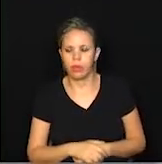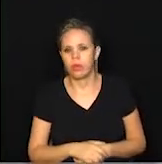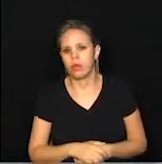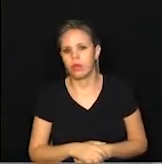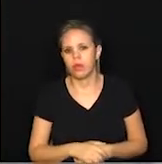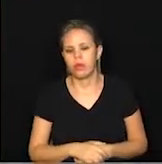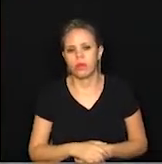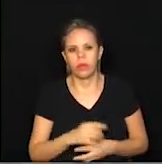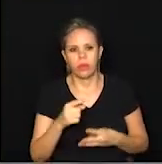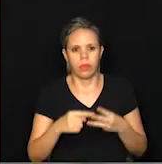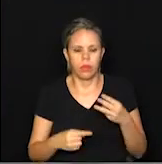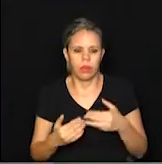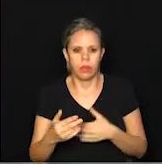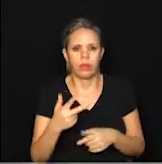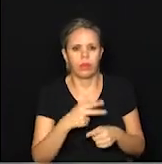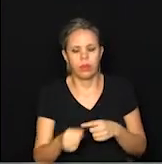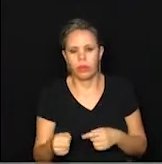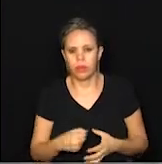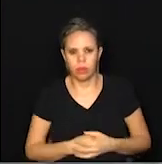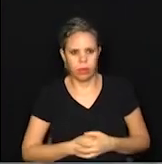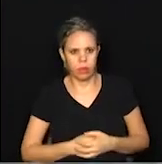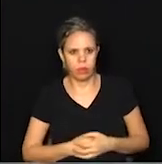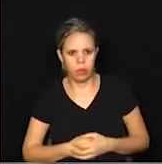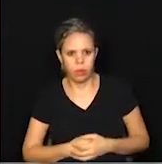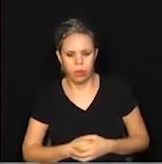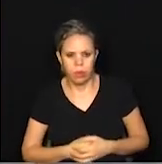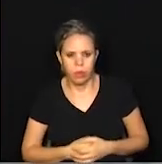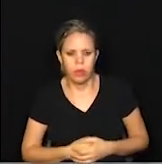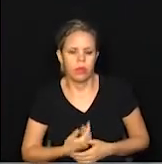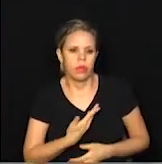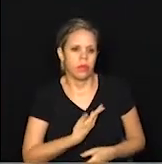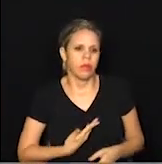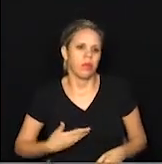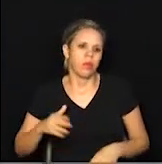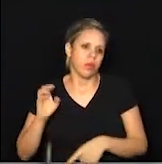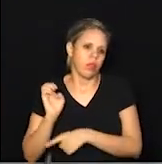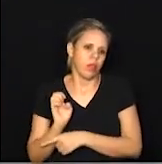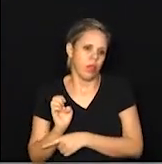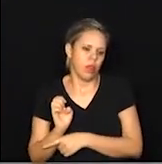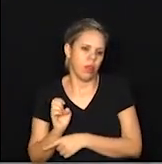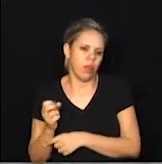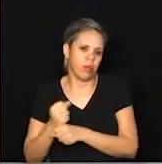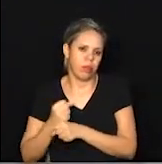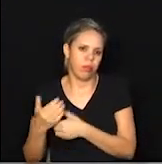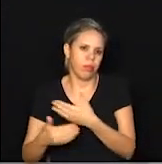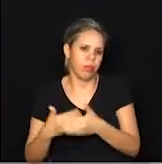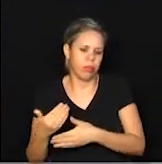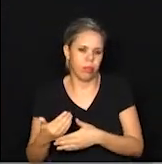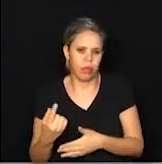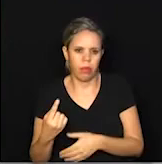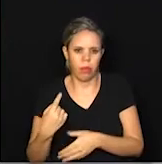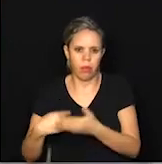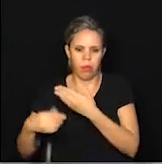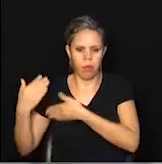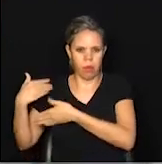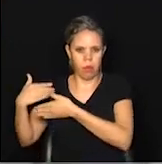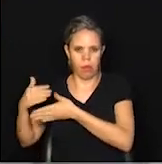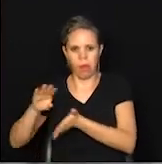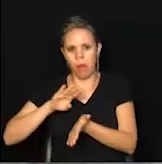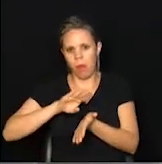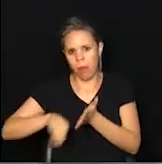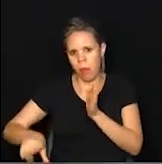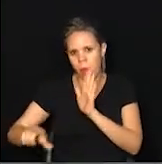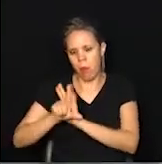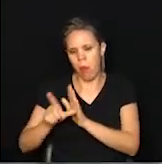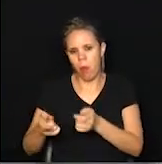3 passos para frente, não digo um passo só. O governo estadual, nesses últimos tempos, deu um passo para trás por tirar a lei de incentivo